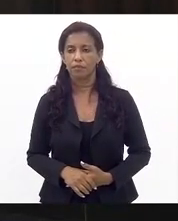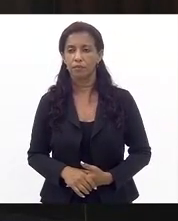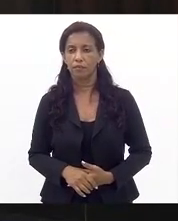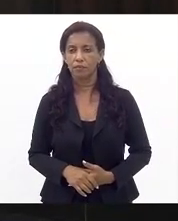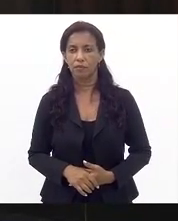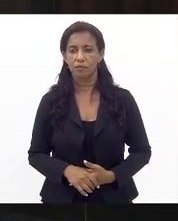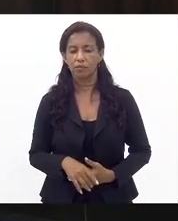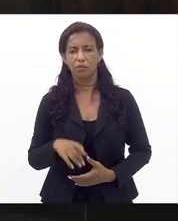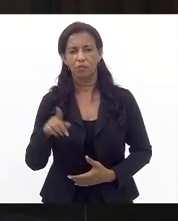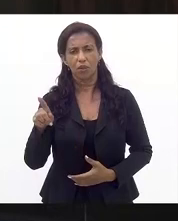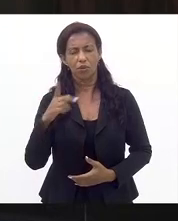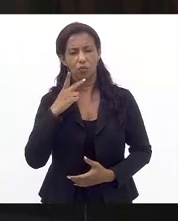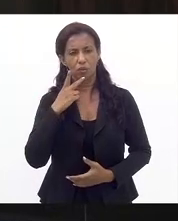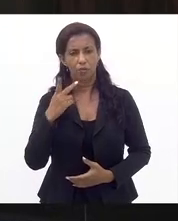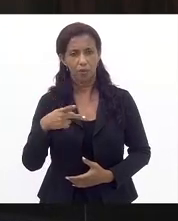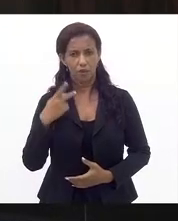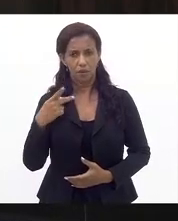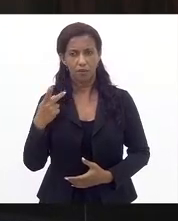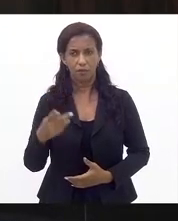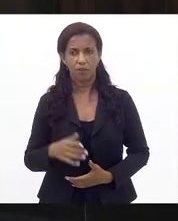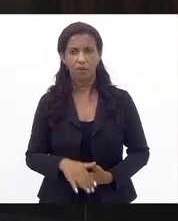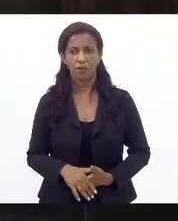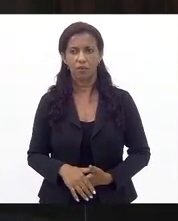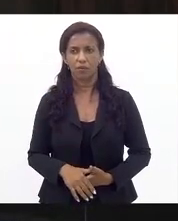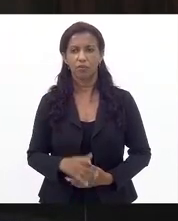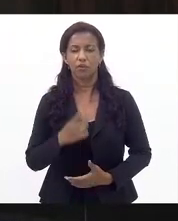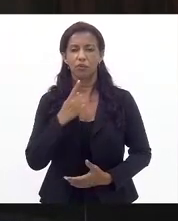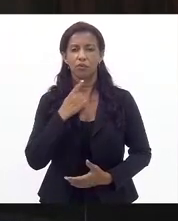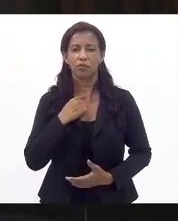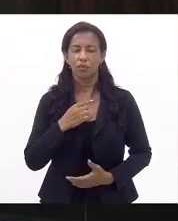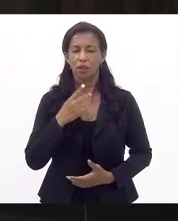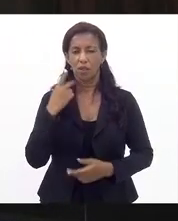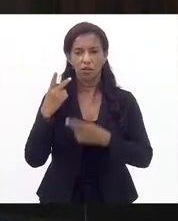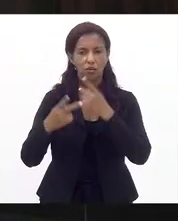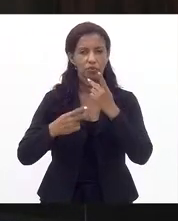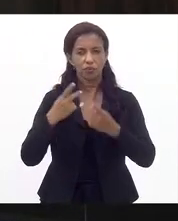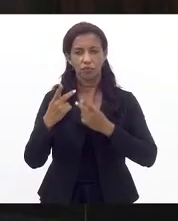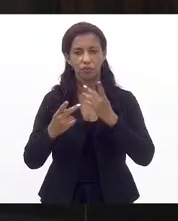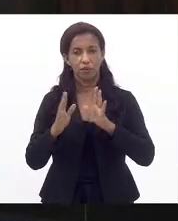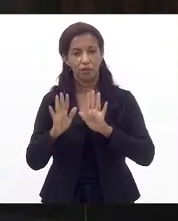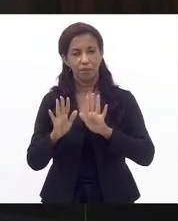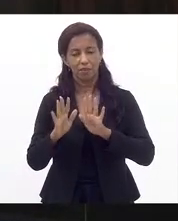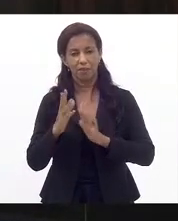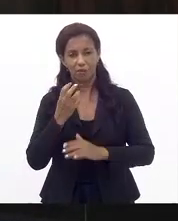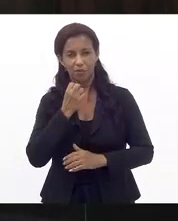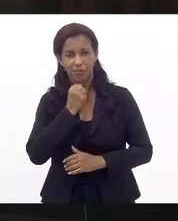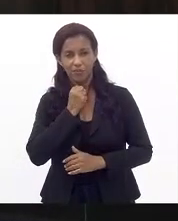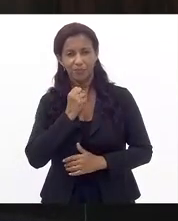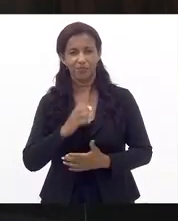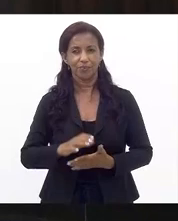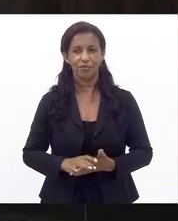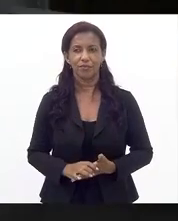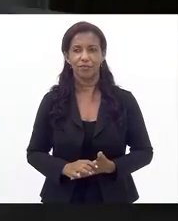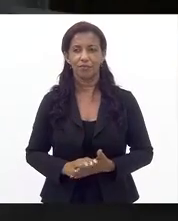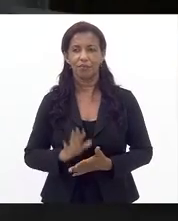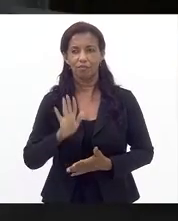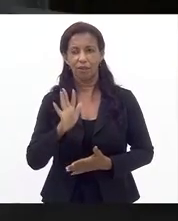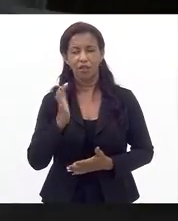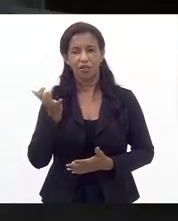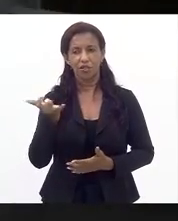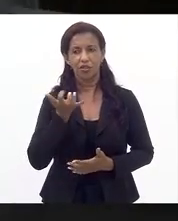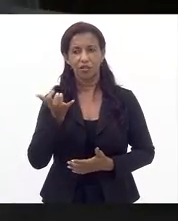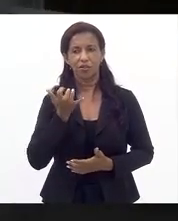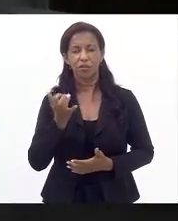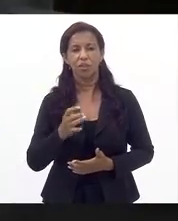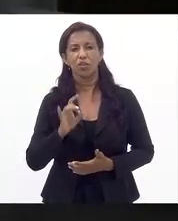sobre essa questão eu tô com uma vontade de falar mais vou me reprimir mas queria